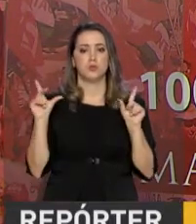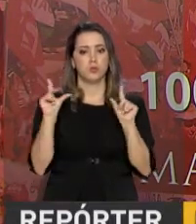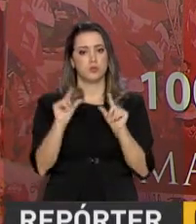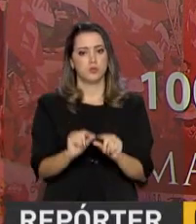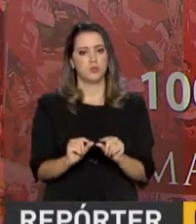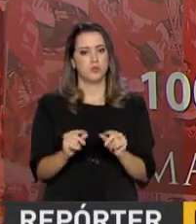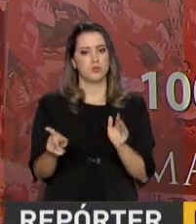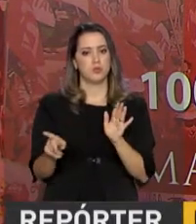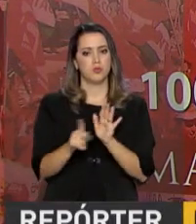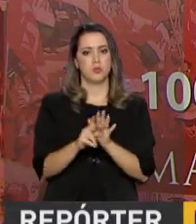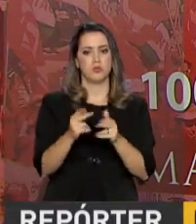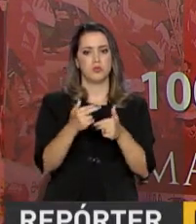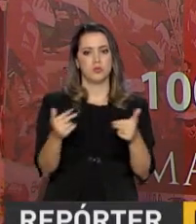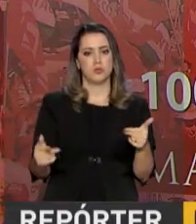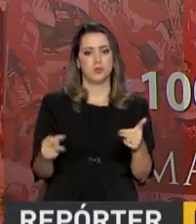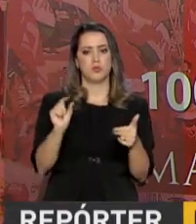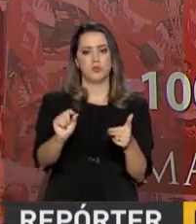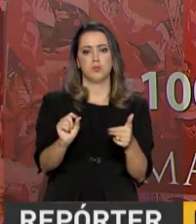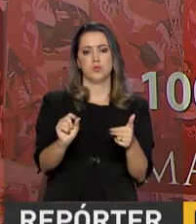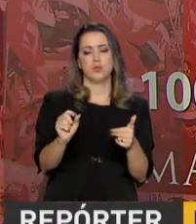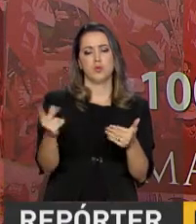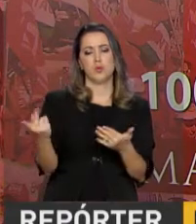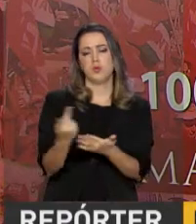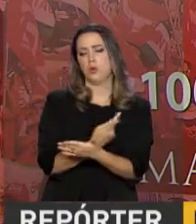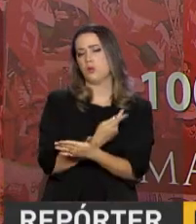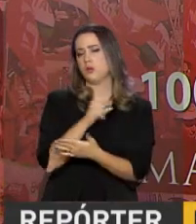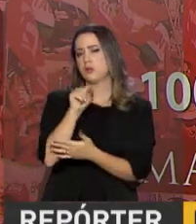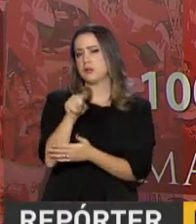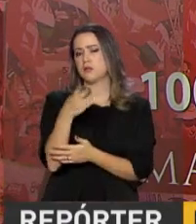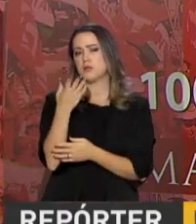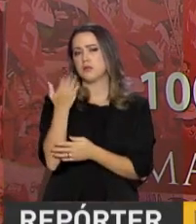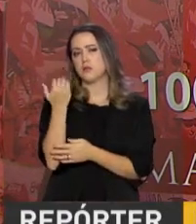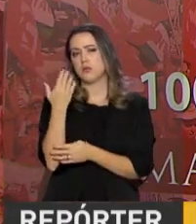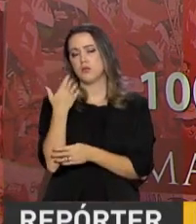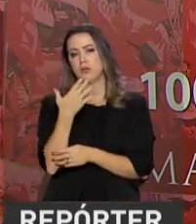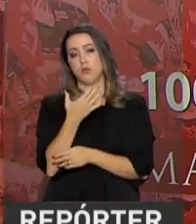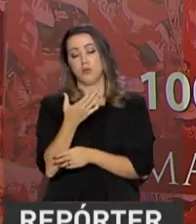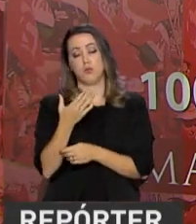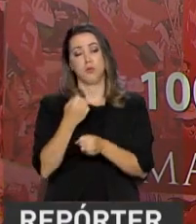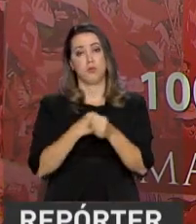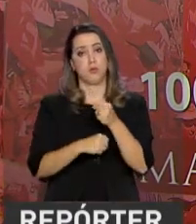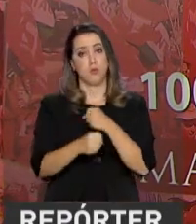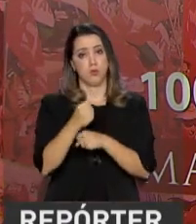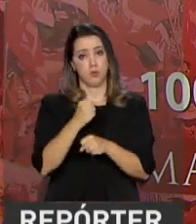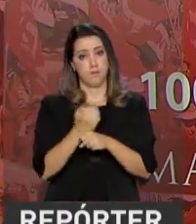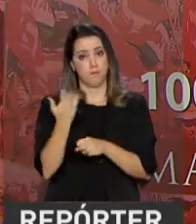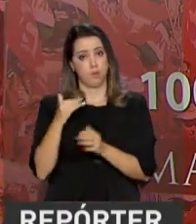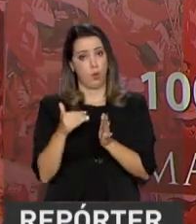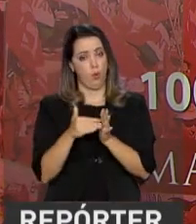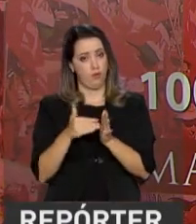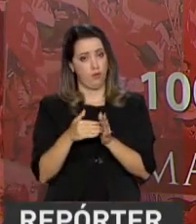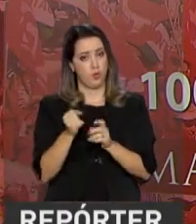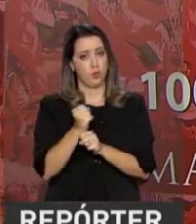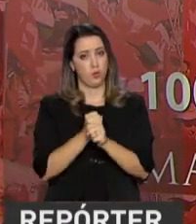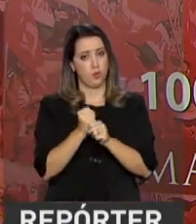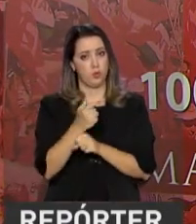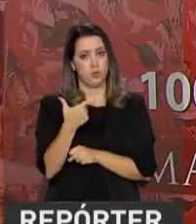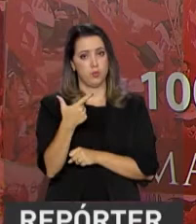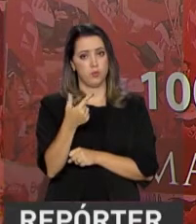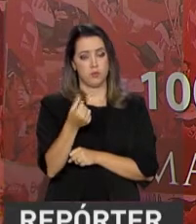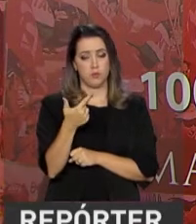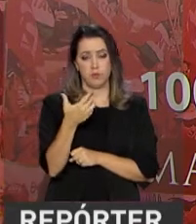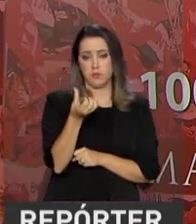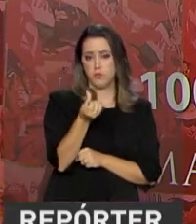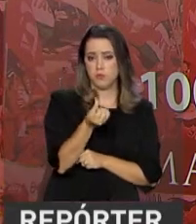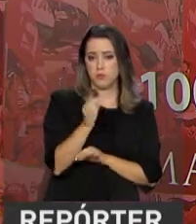aos seus preços ocorridos, né, no final do ano de 2016, né, porque a pesquisa captou os